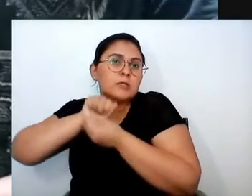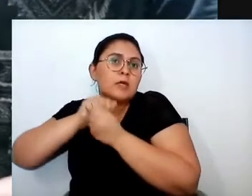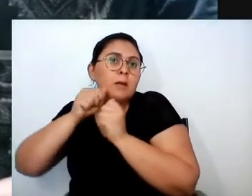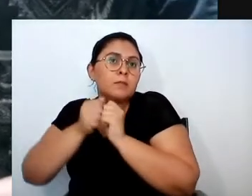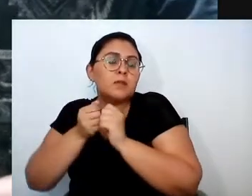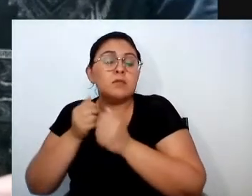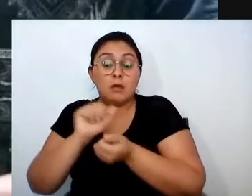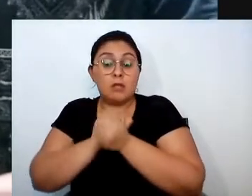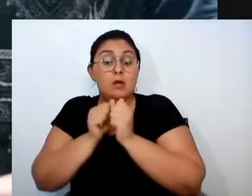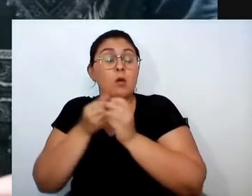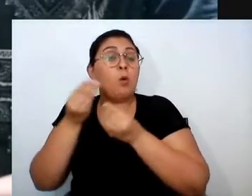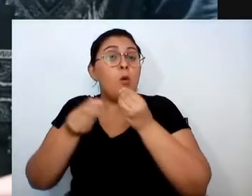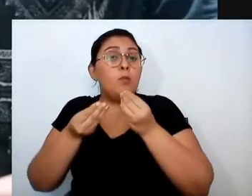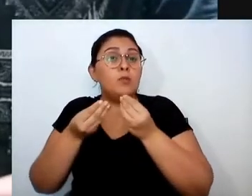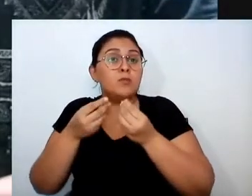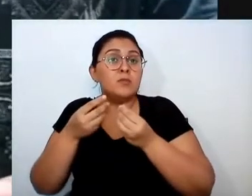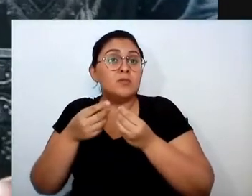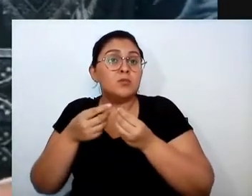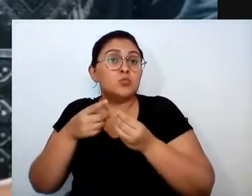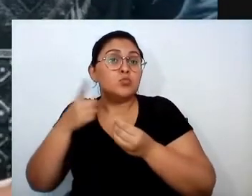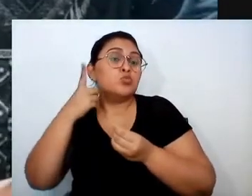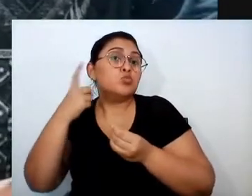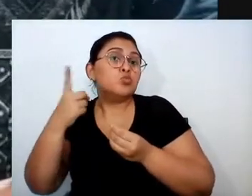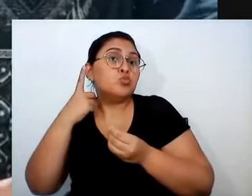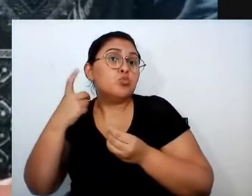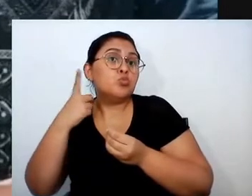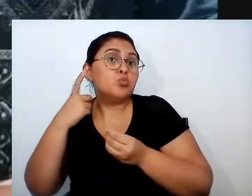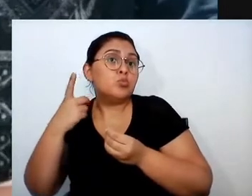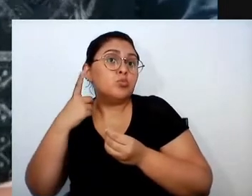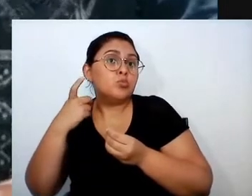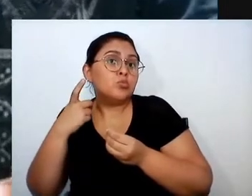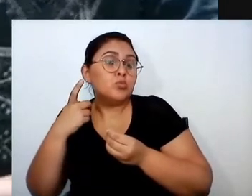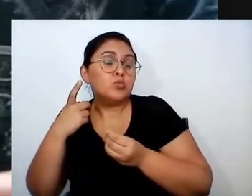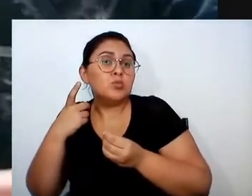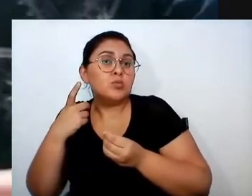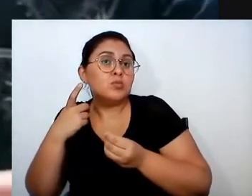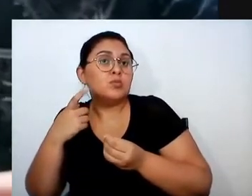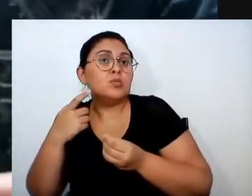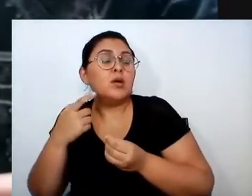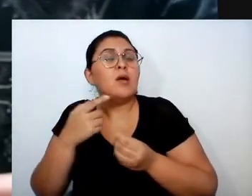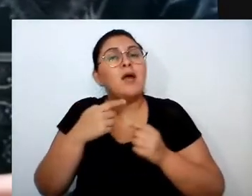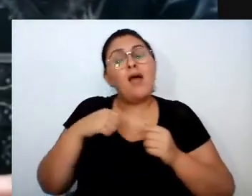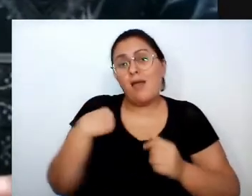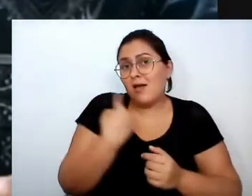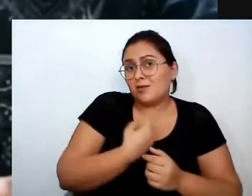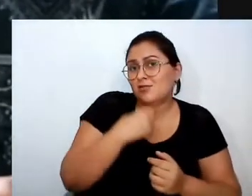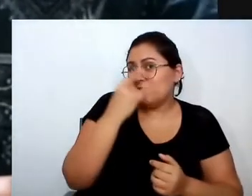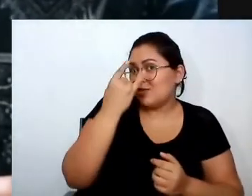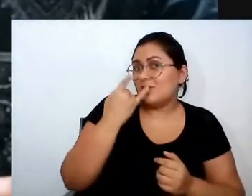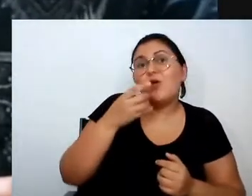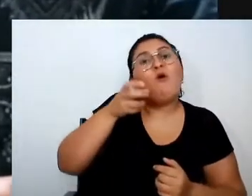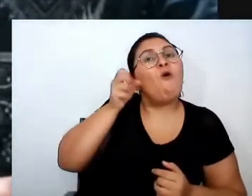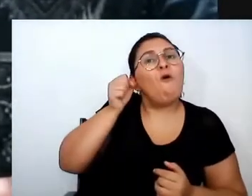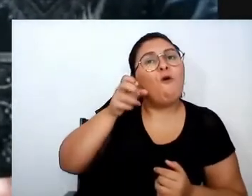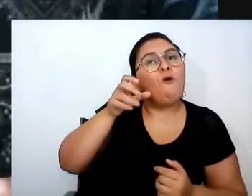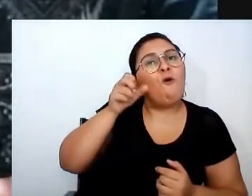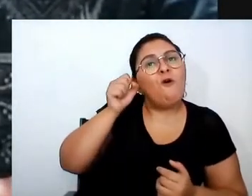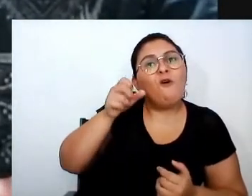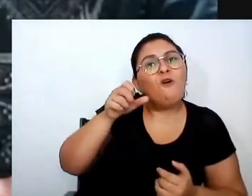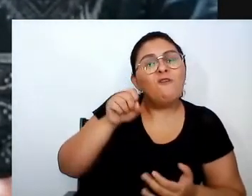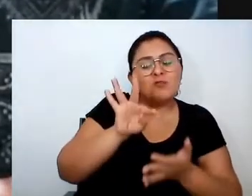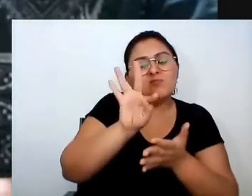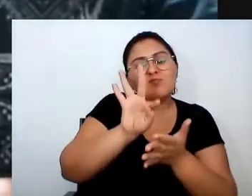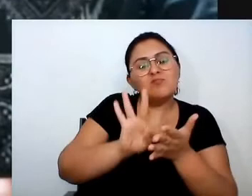ter o material. Não é 100%, mas dá para ajudar bastante quando precisa. Entendi.